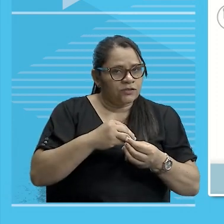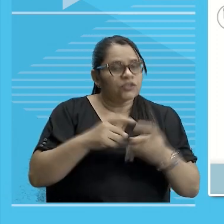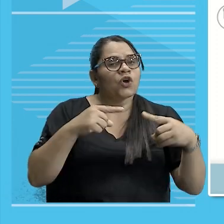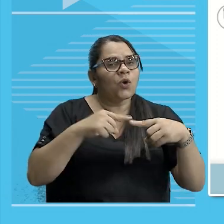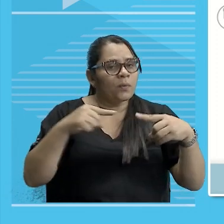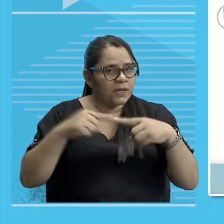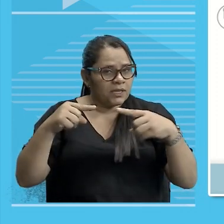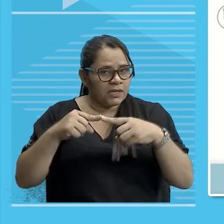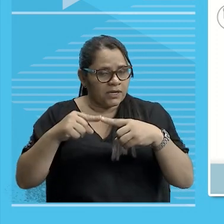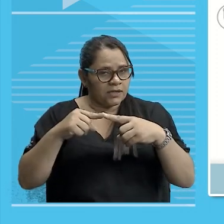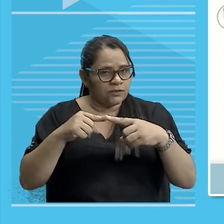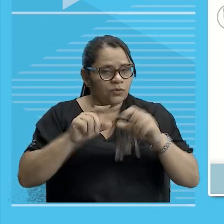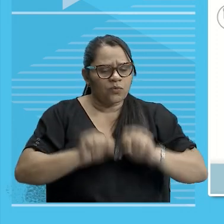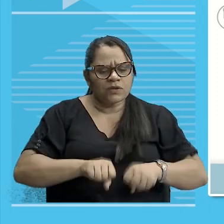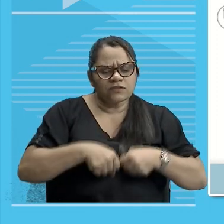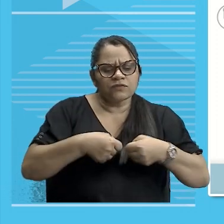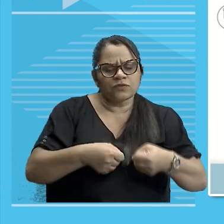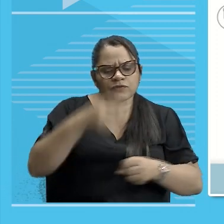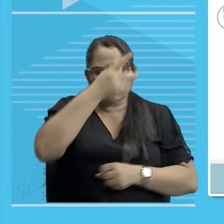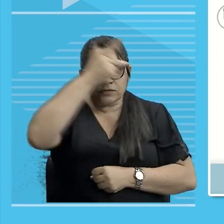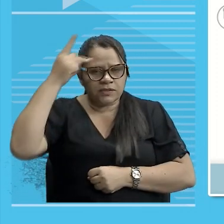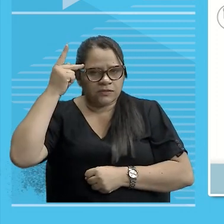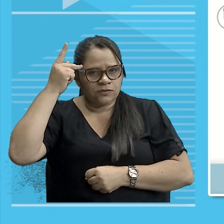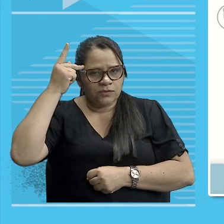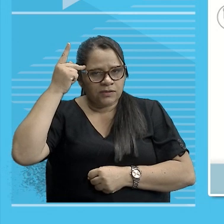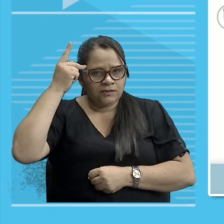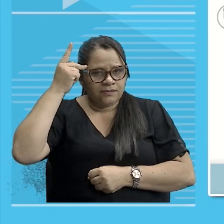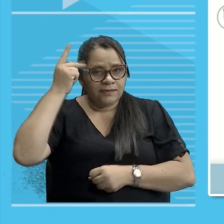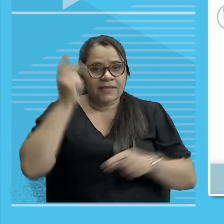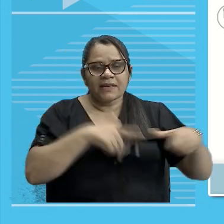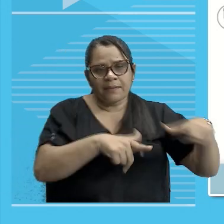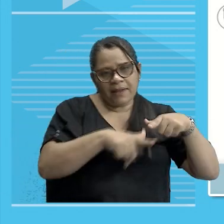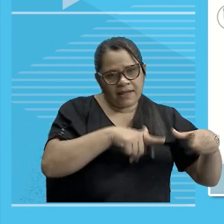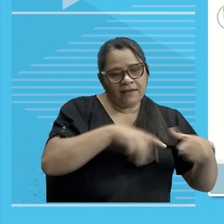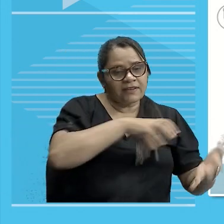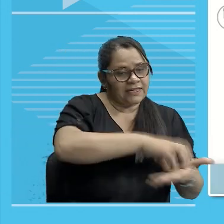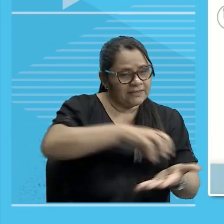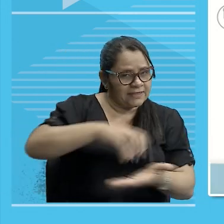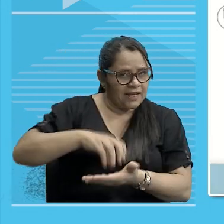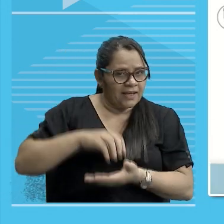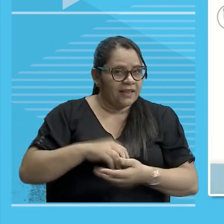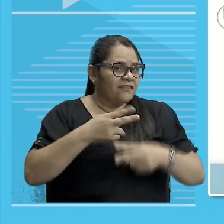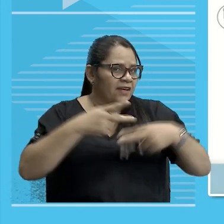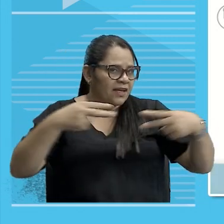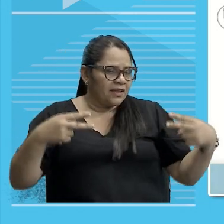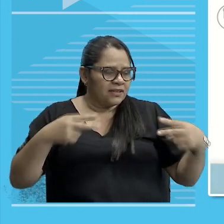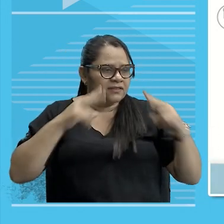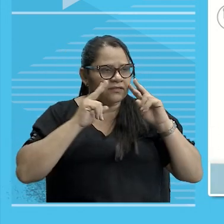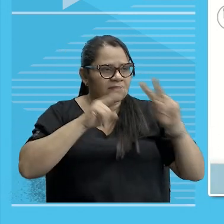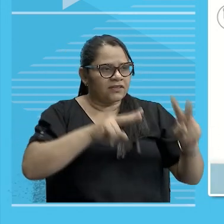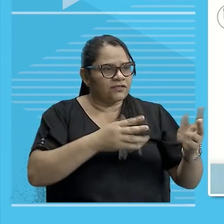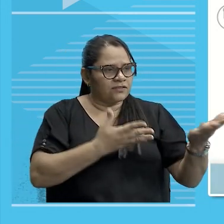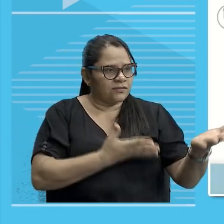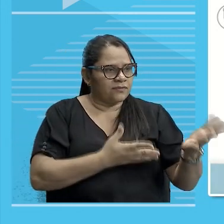esforço de pessoas que atua em áreas diversas de